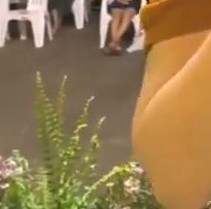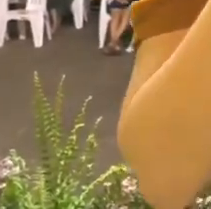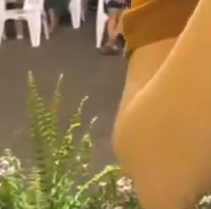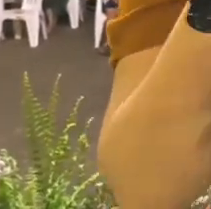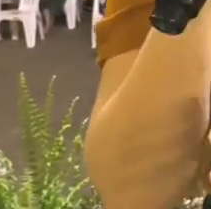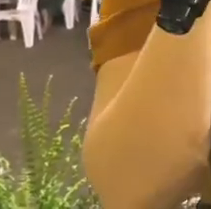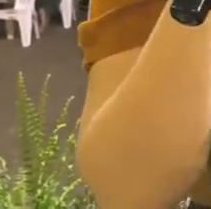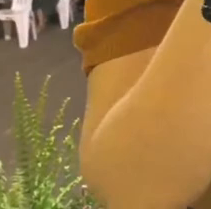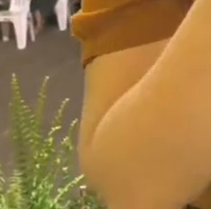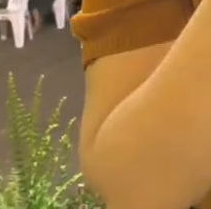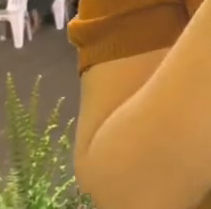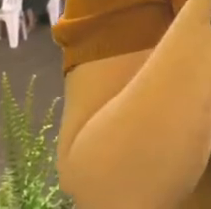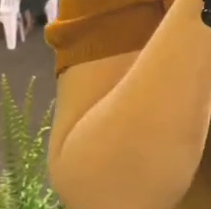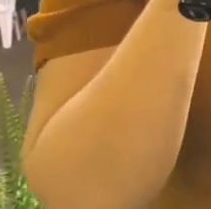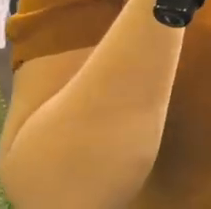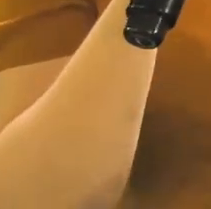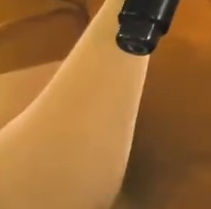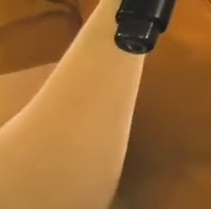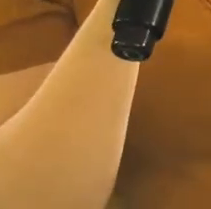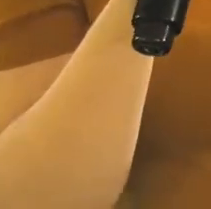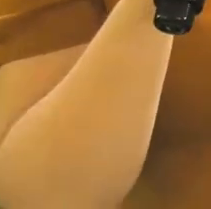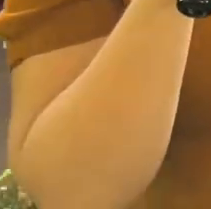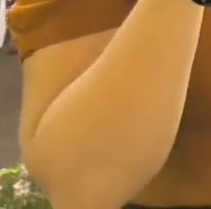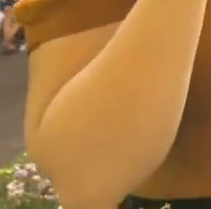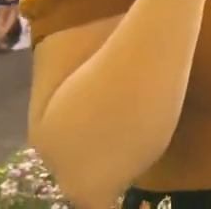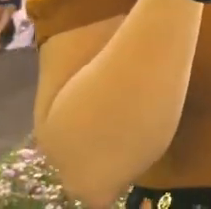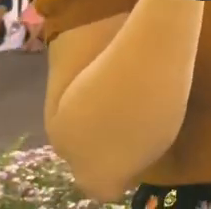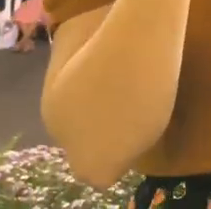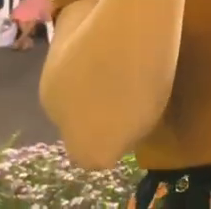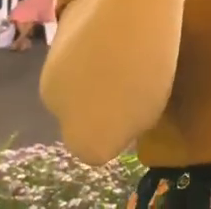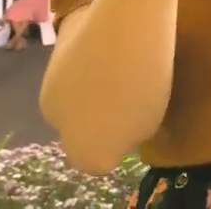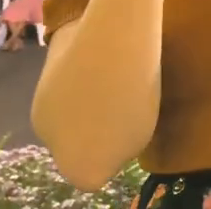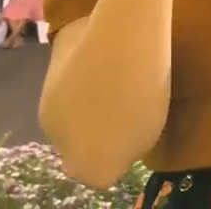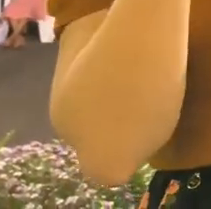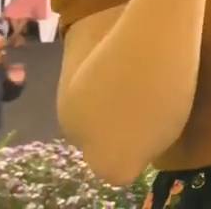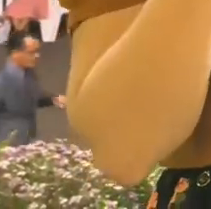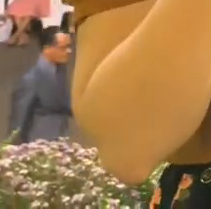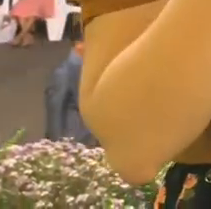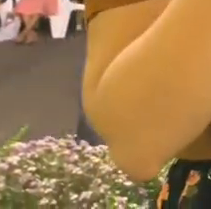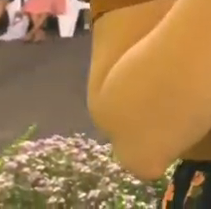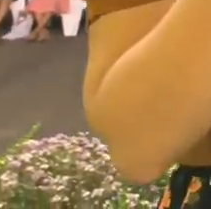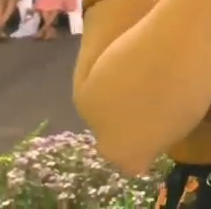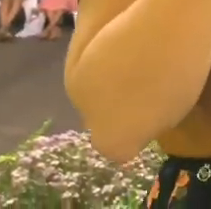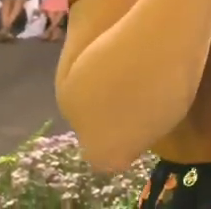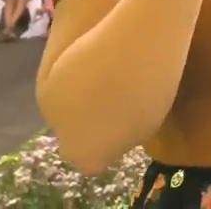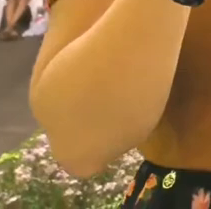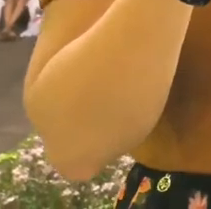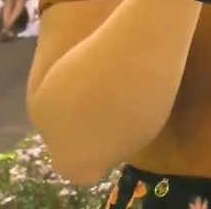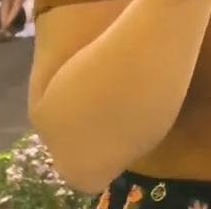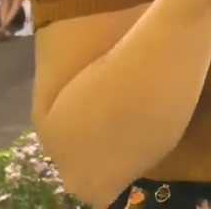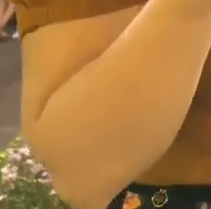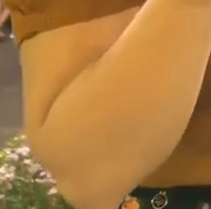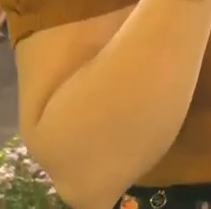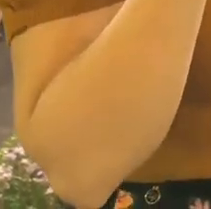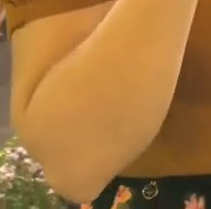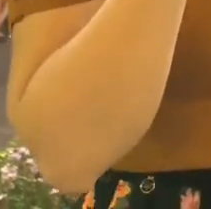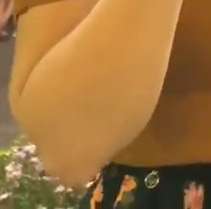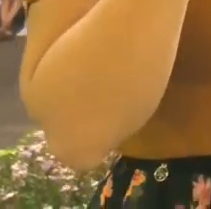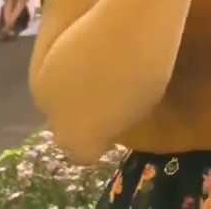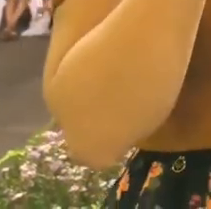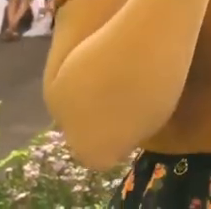todos esses produtos se vocês adquirirem vocês estão abençoando o Aviva Ariquemes até mesmo